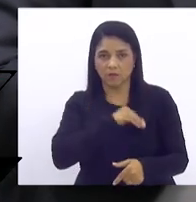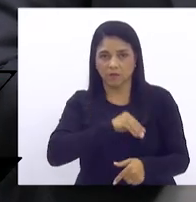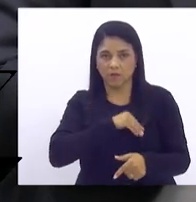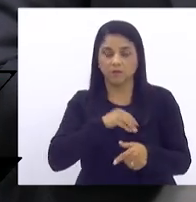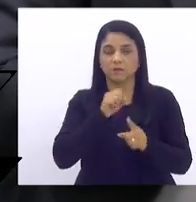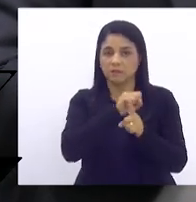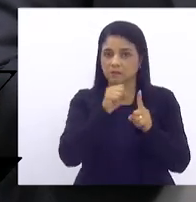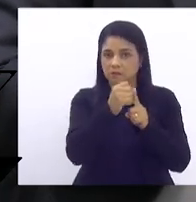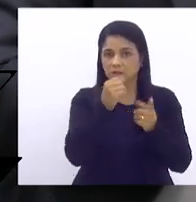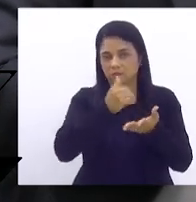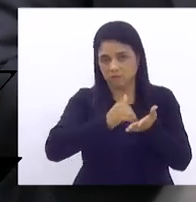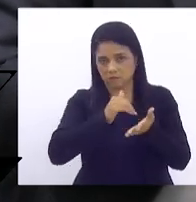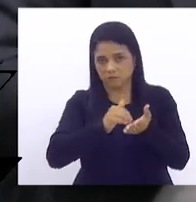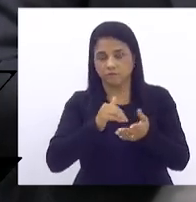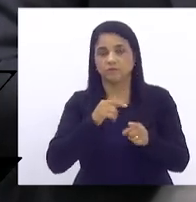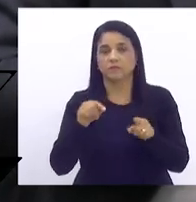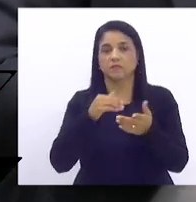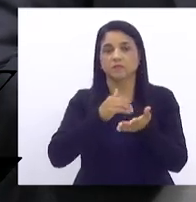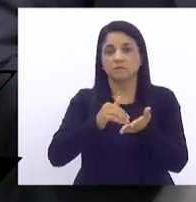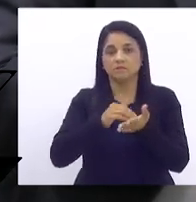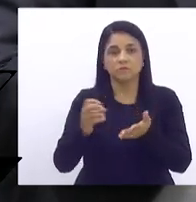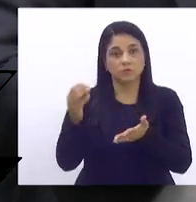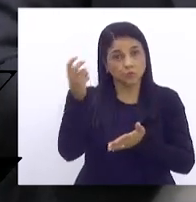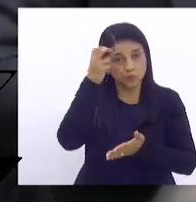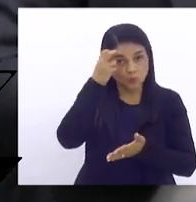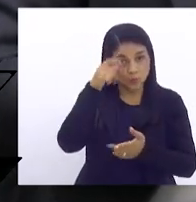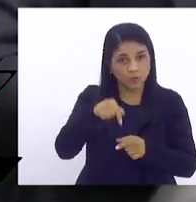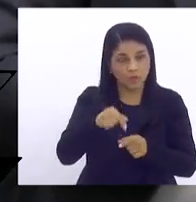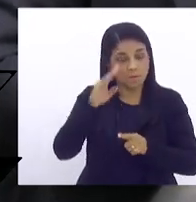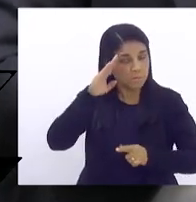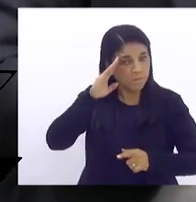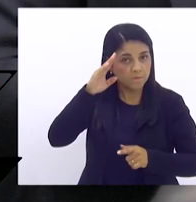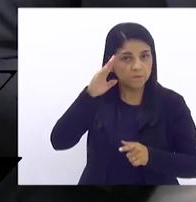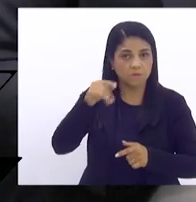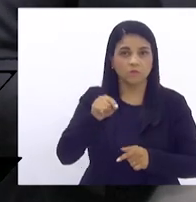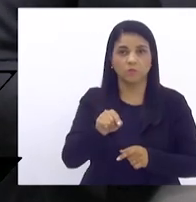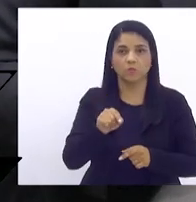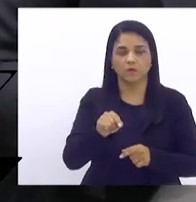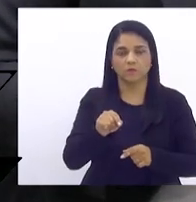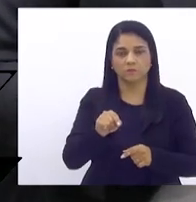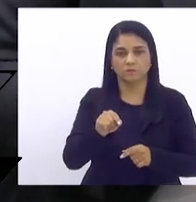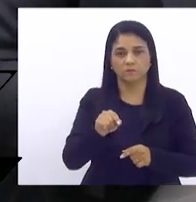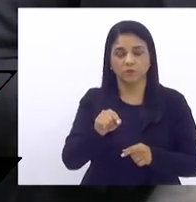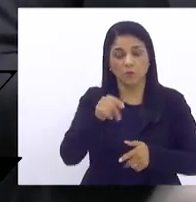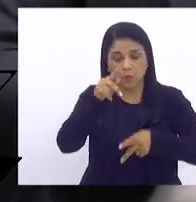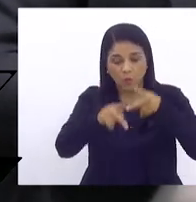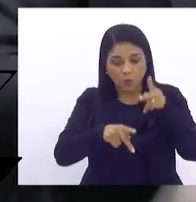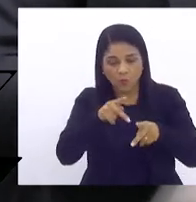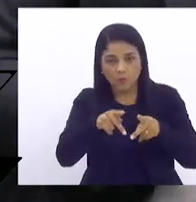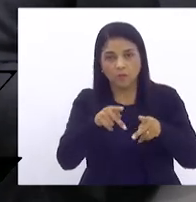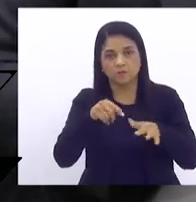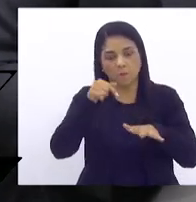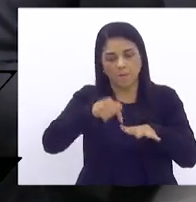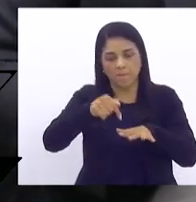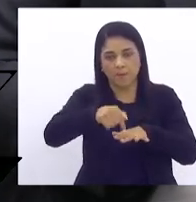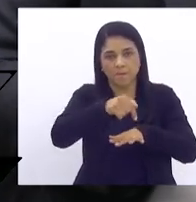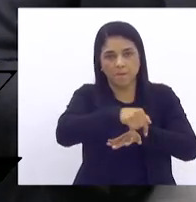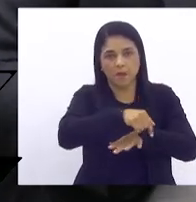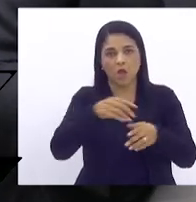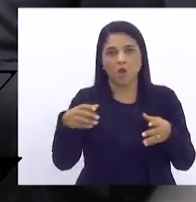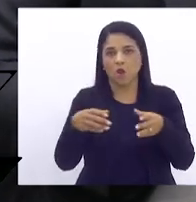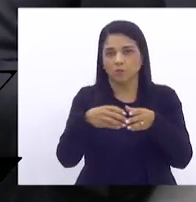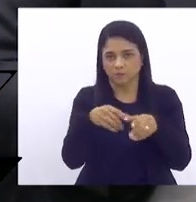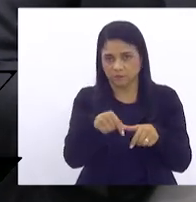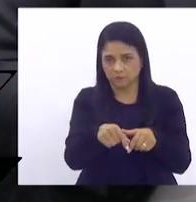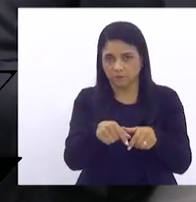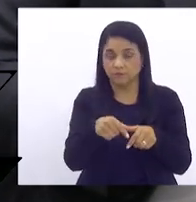Assistência Social, Secretaria do Estado de Cultura, deverão dar prioridade ao público-alvo dessas comunidades. E aí, obviamente,